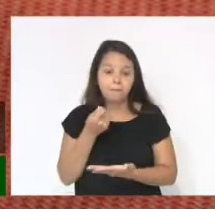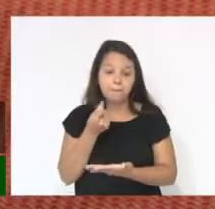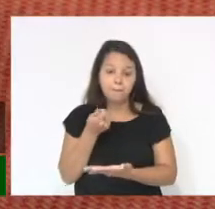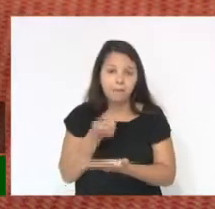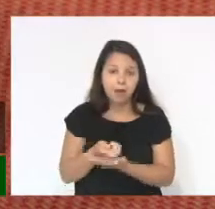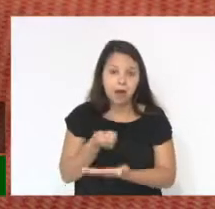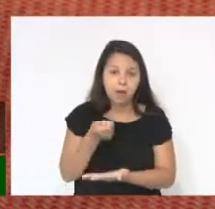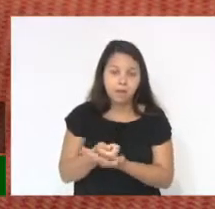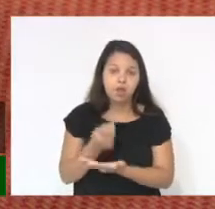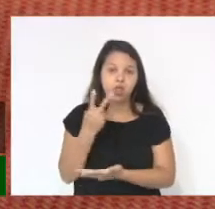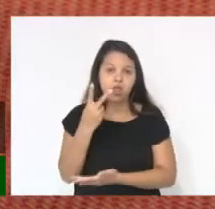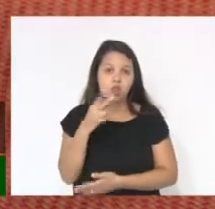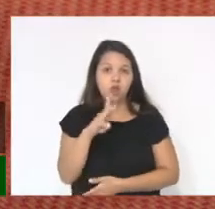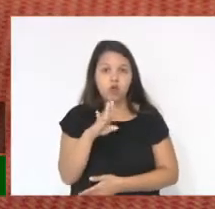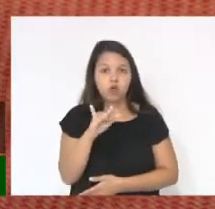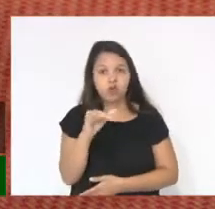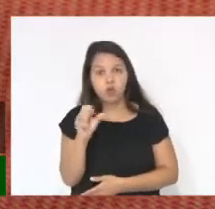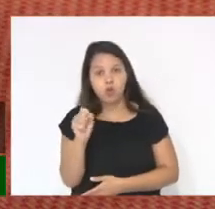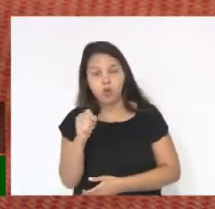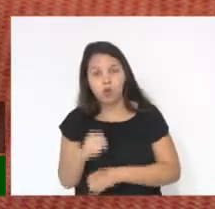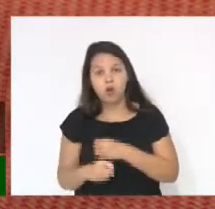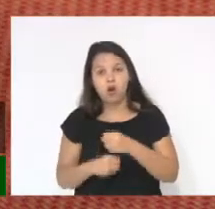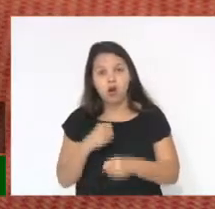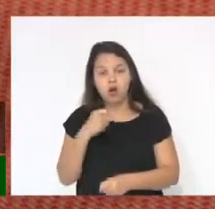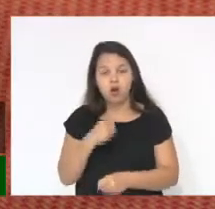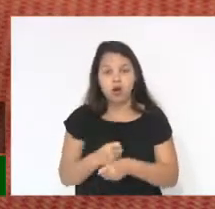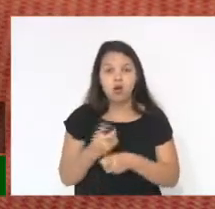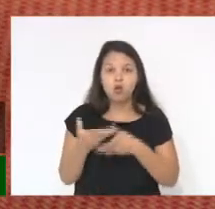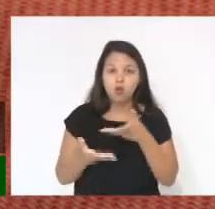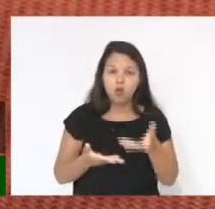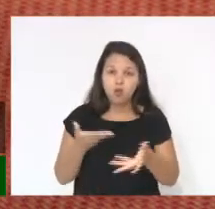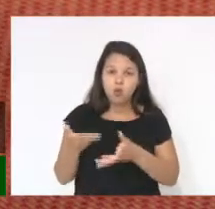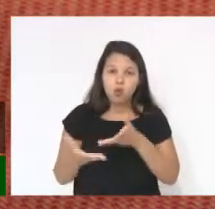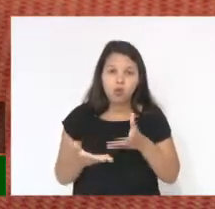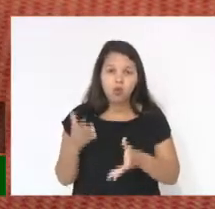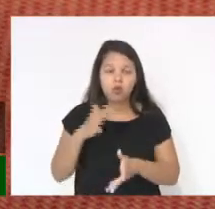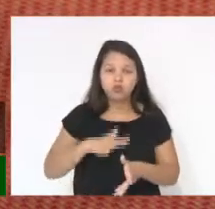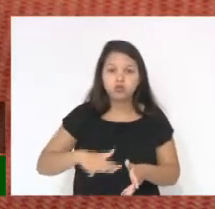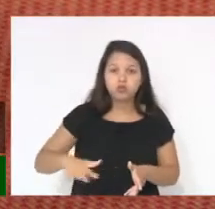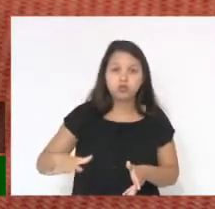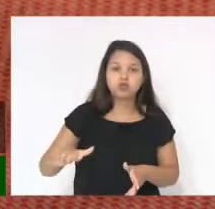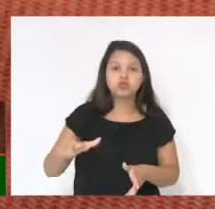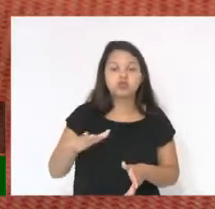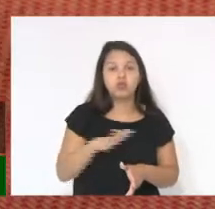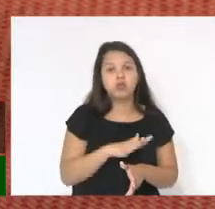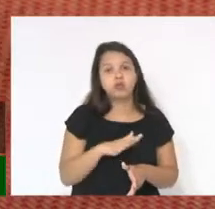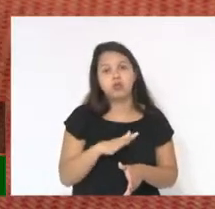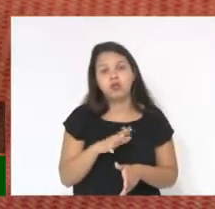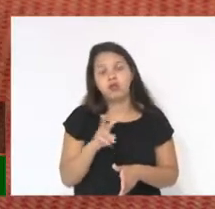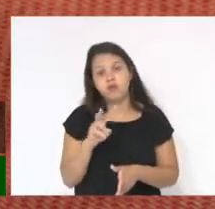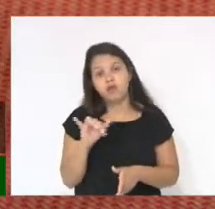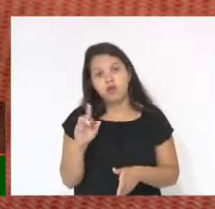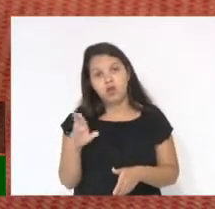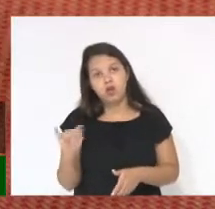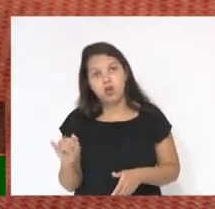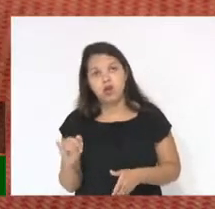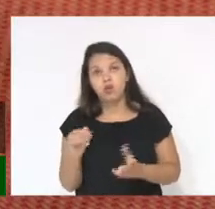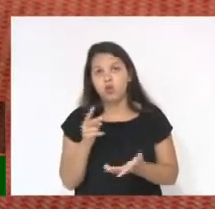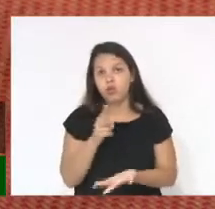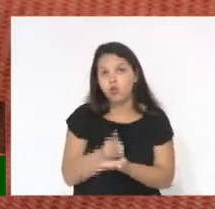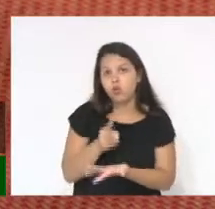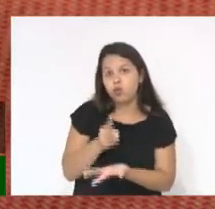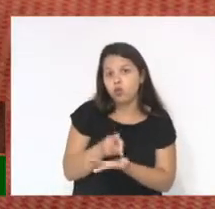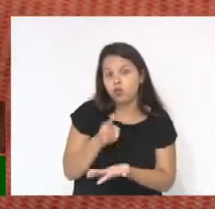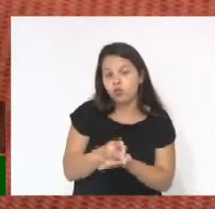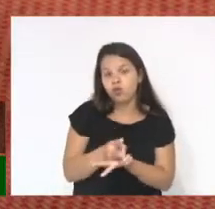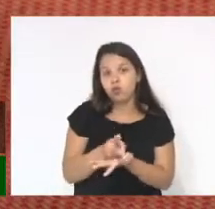milhões ano para cuidar de toda a nossa malha viária em Santa Catarina. Isso não pode continuar desse